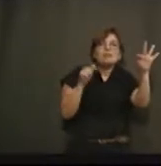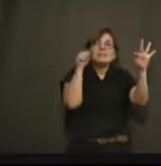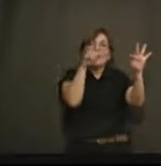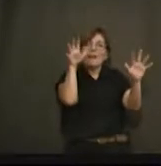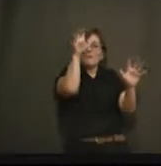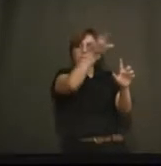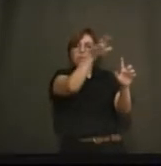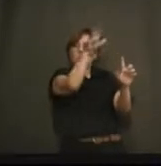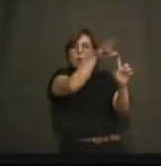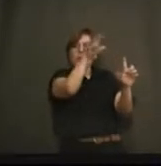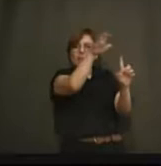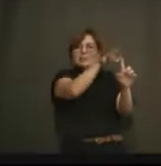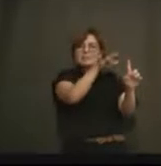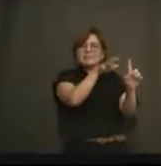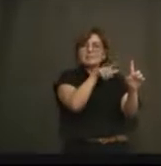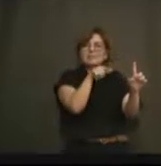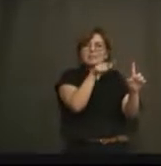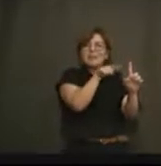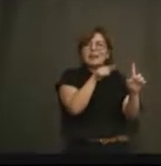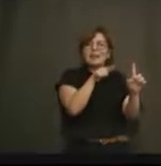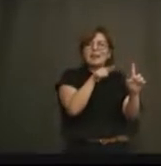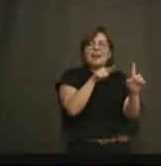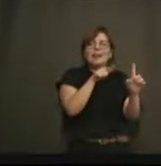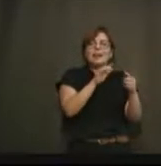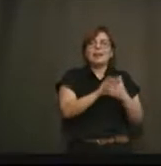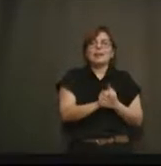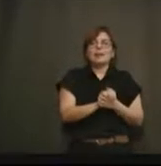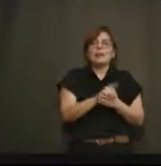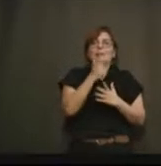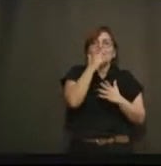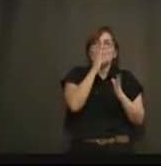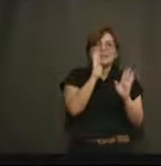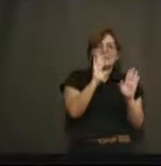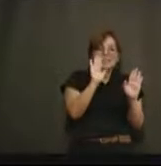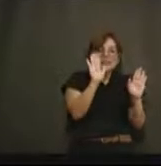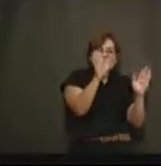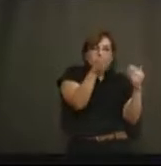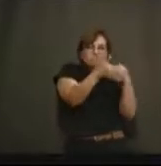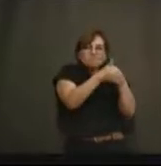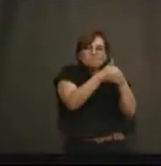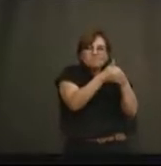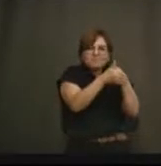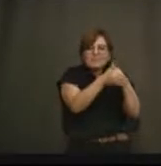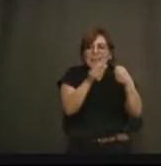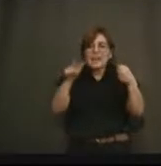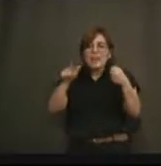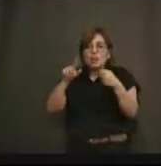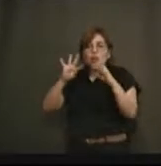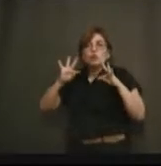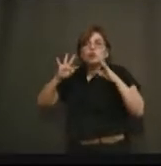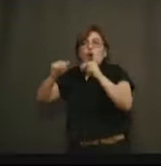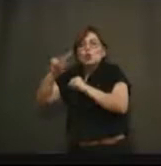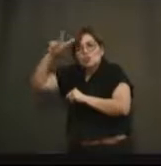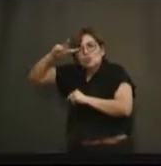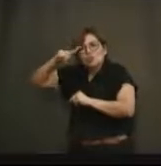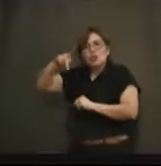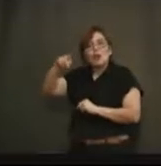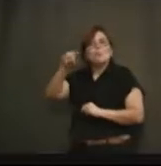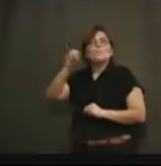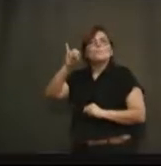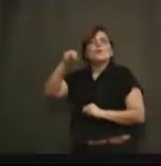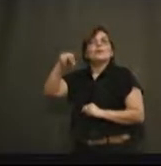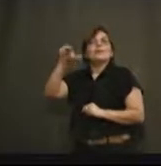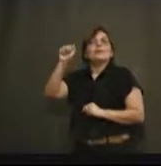influência bourbaquista de alguma forma ocultou a herança de Poincaré e que,